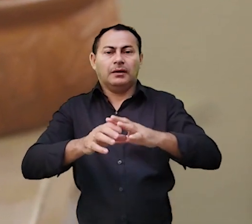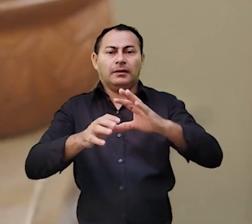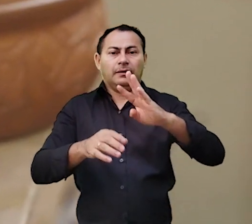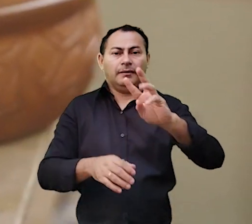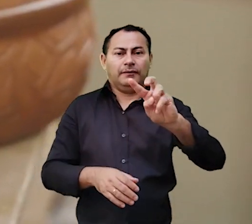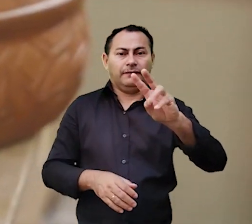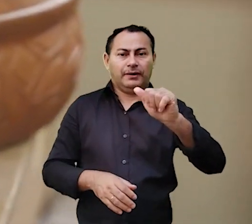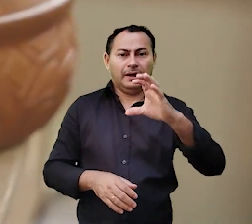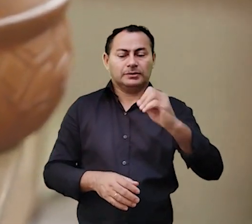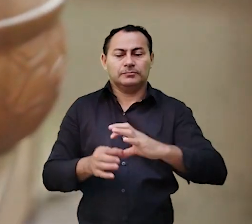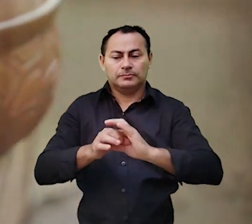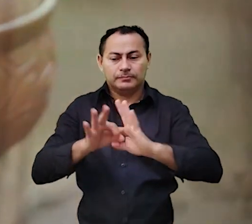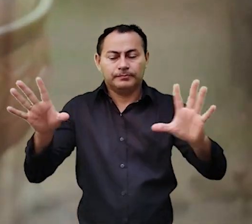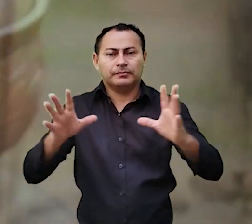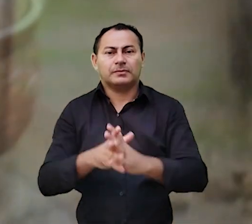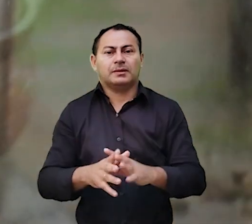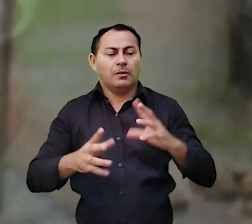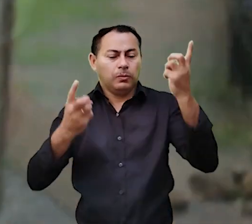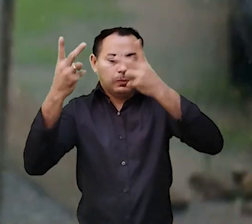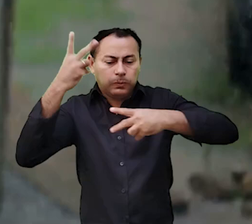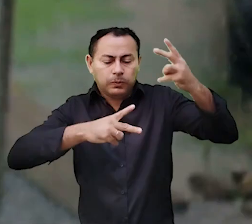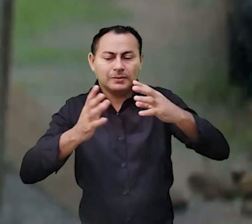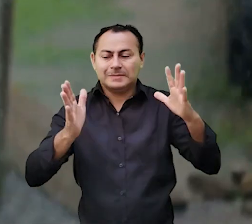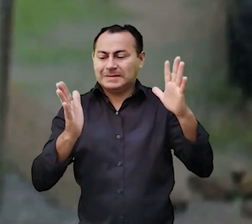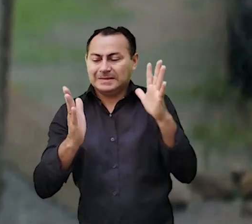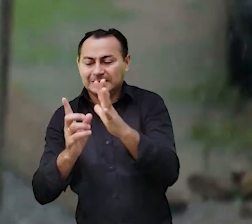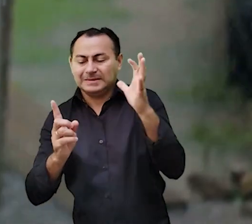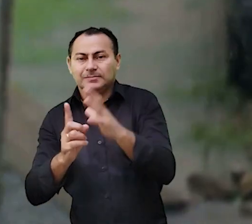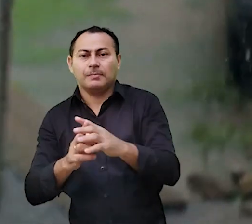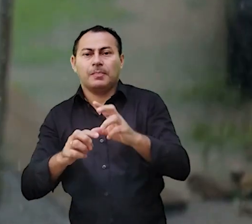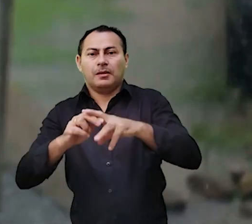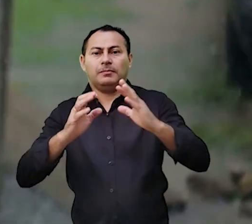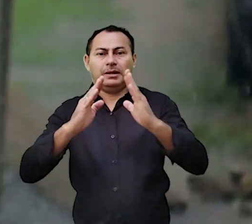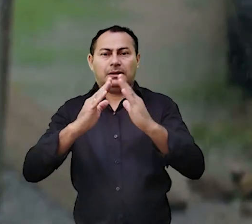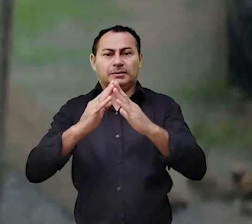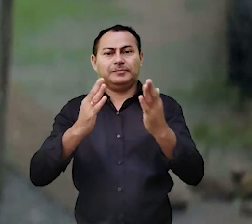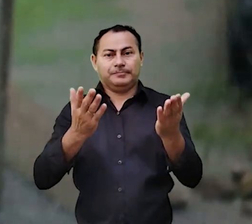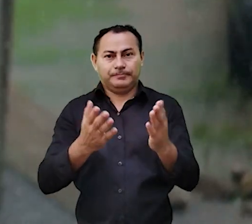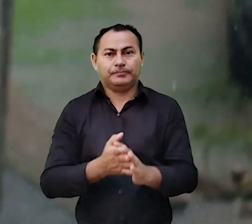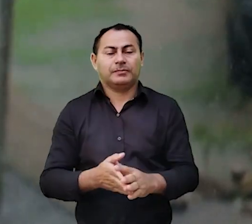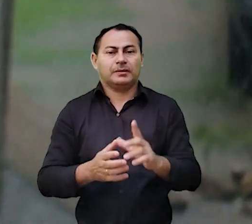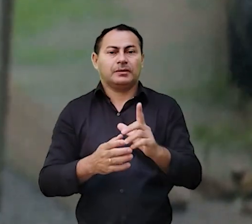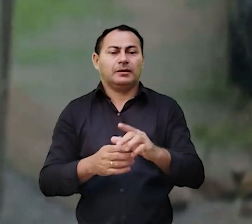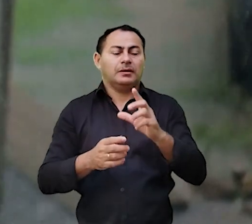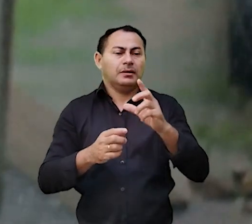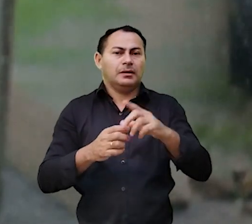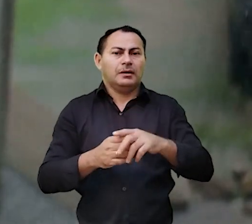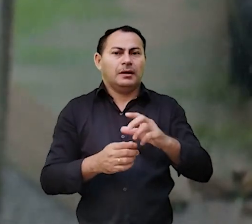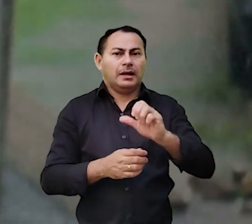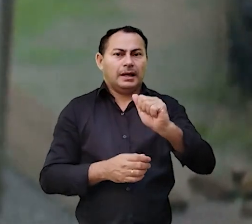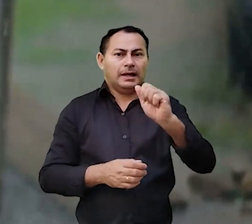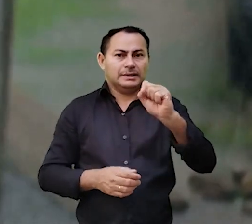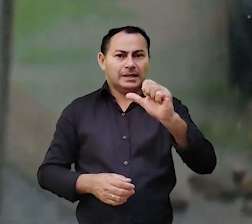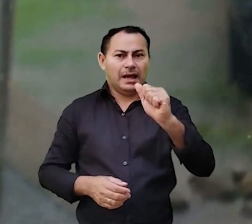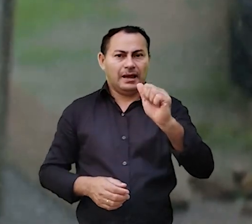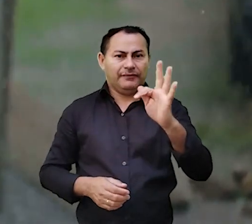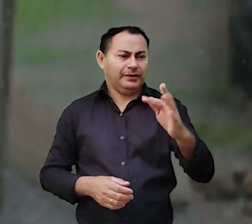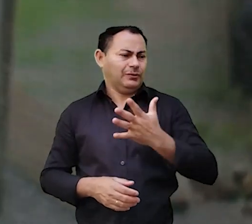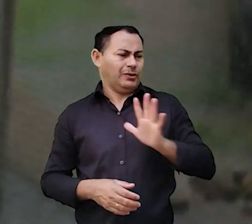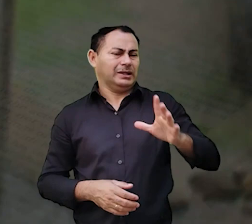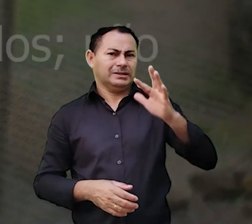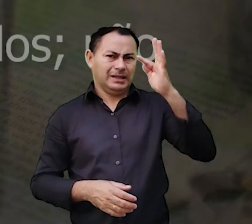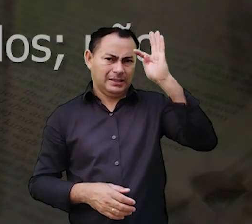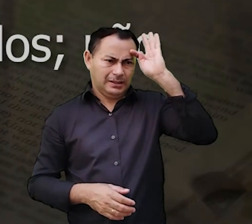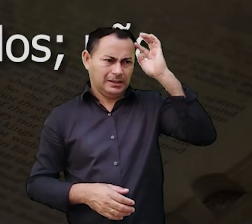o vaso, ou deixando a tempestade bater sobre a casa. Asaf não gostava dessa ideia. Ele